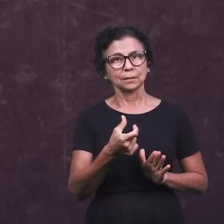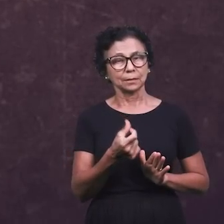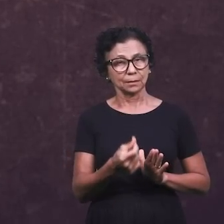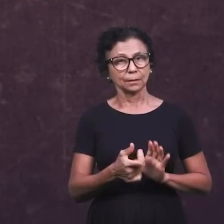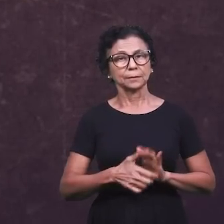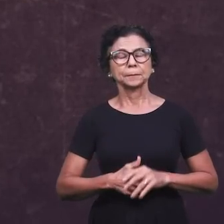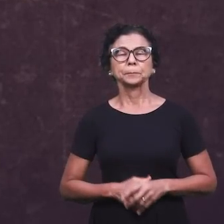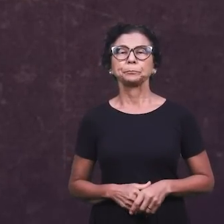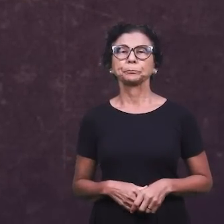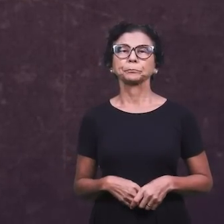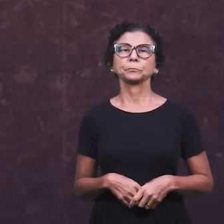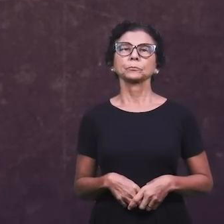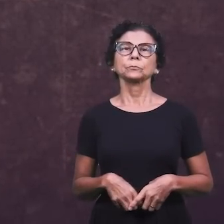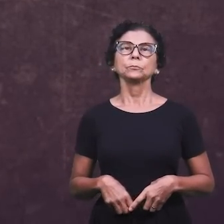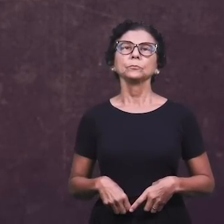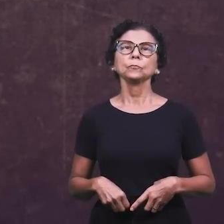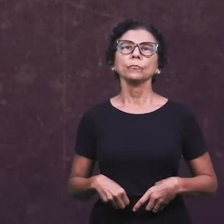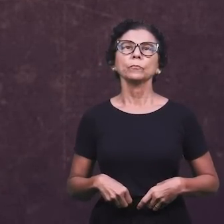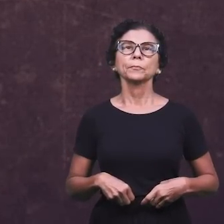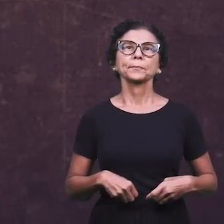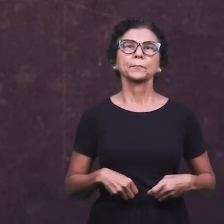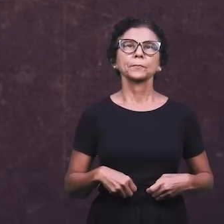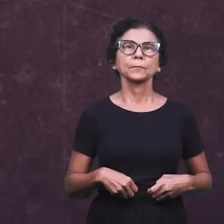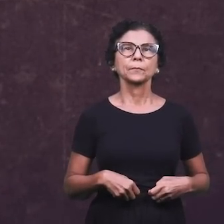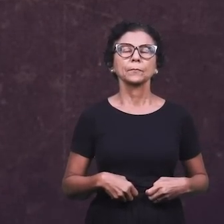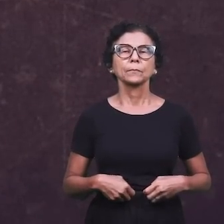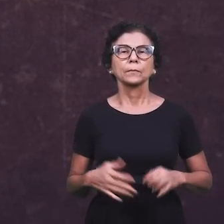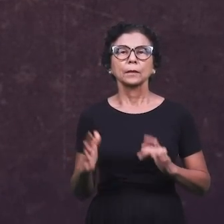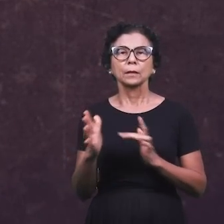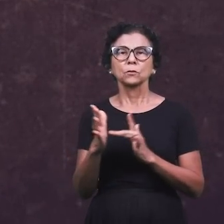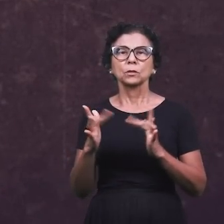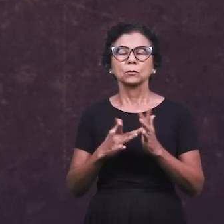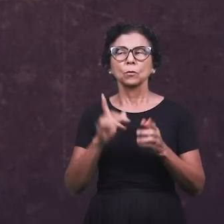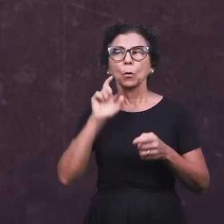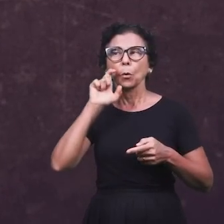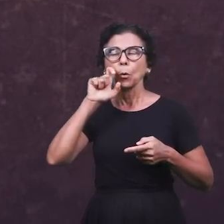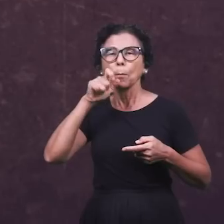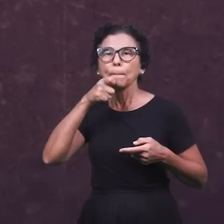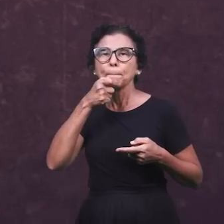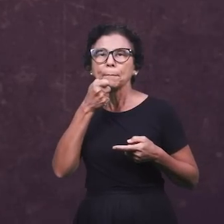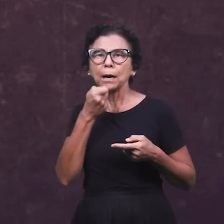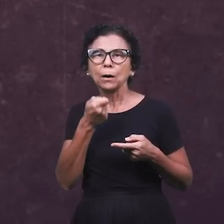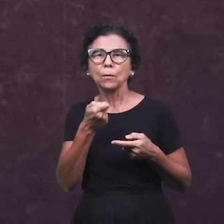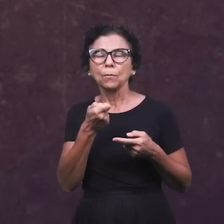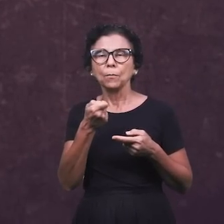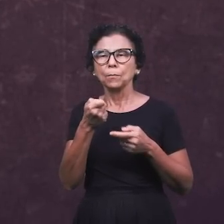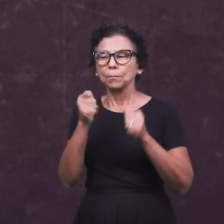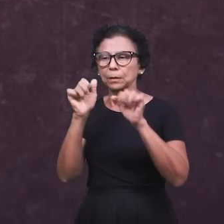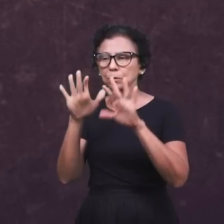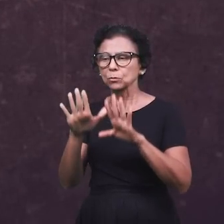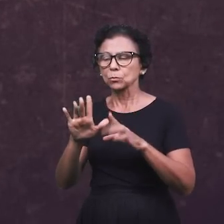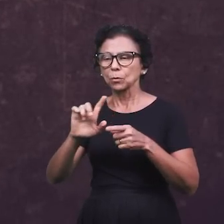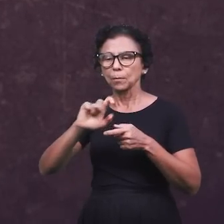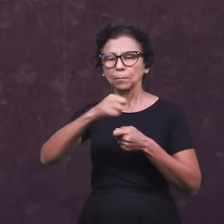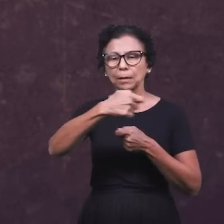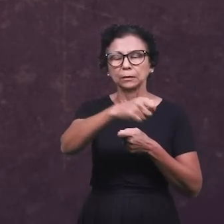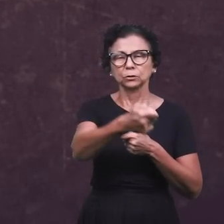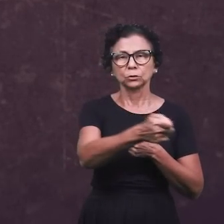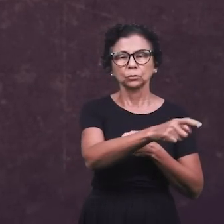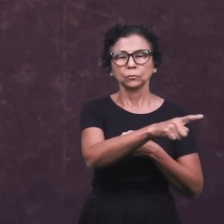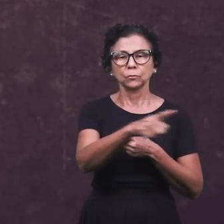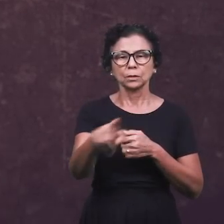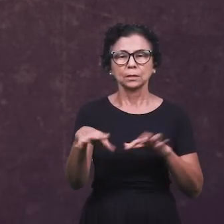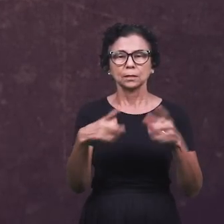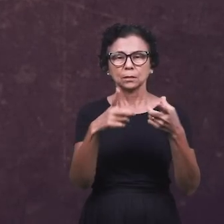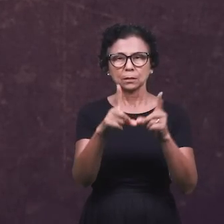diz assim, quando comiam, Jesus tomou o pão, abençoou e partiu, e deu aos discípulos e disse, tomai e comei,